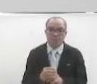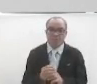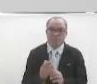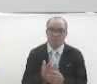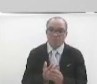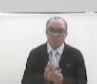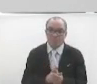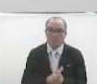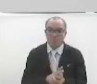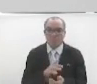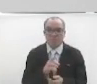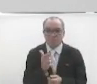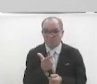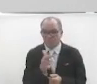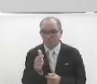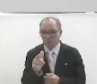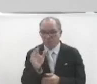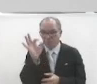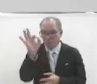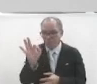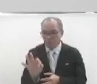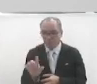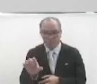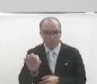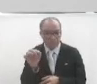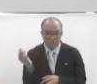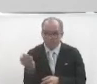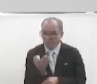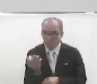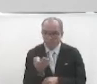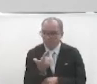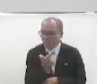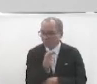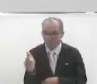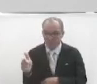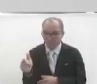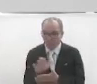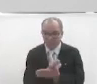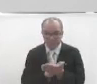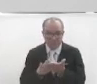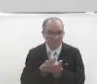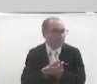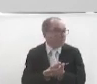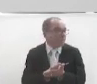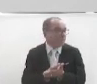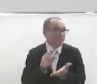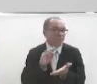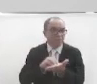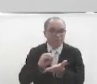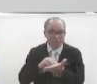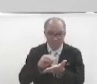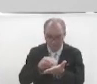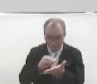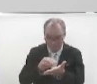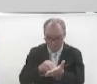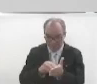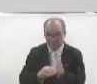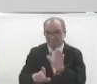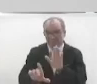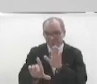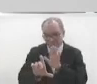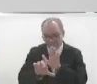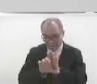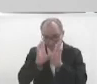e não tem a ordem EA preferência essa emenda está faltando ainda